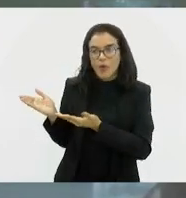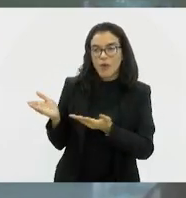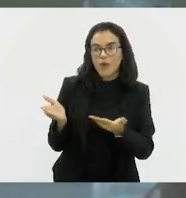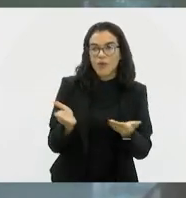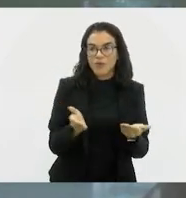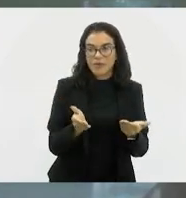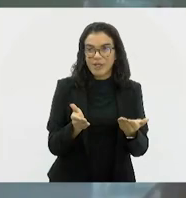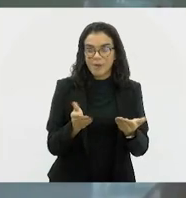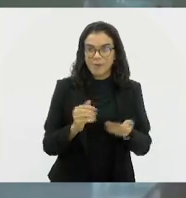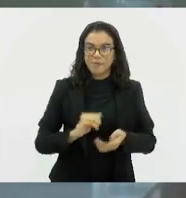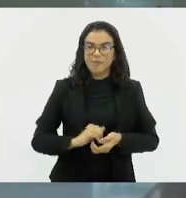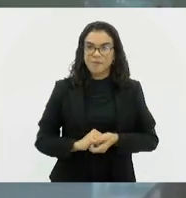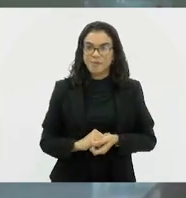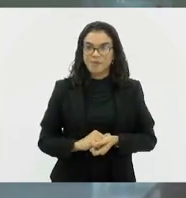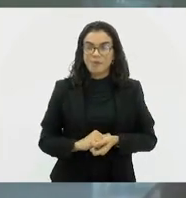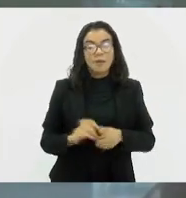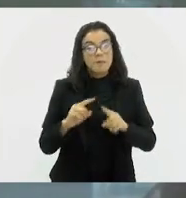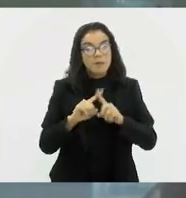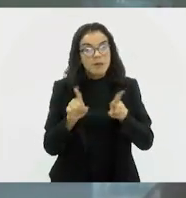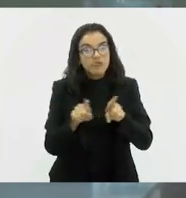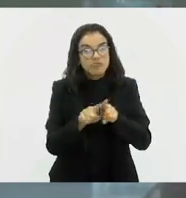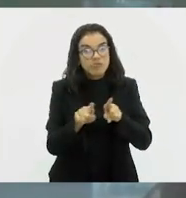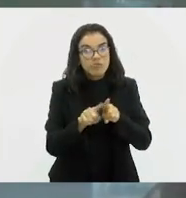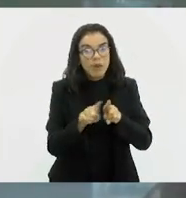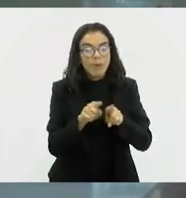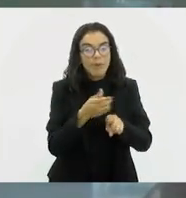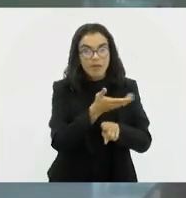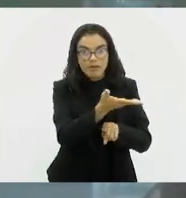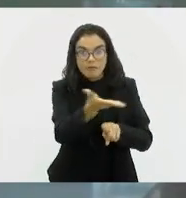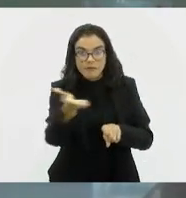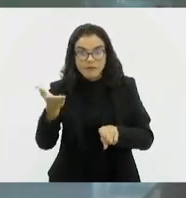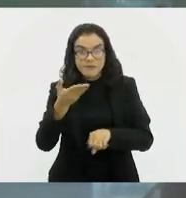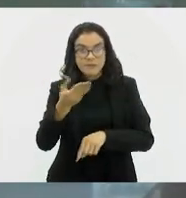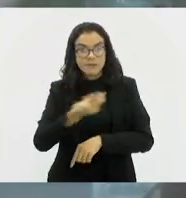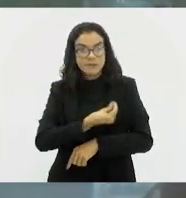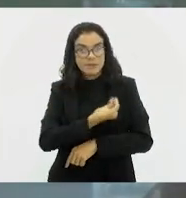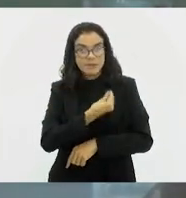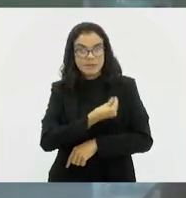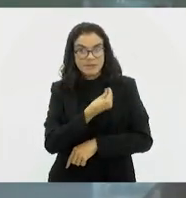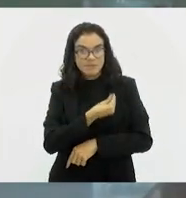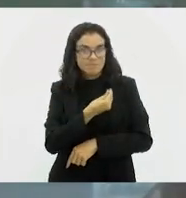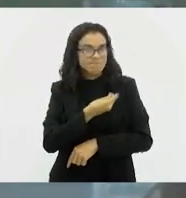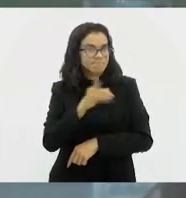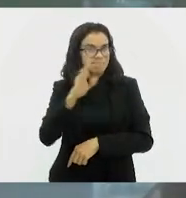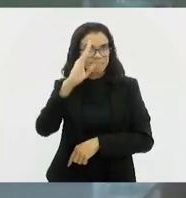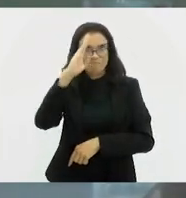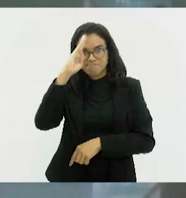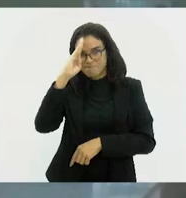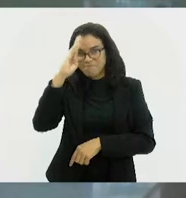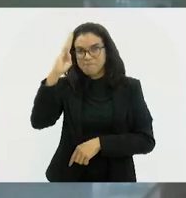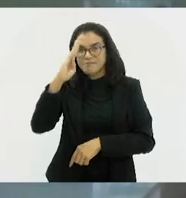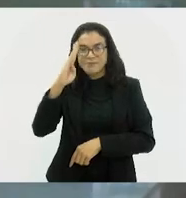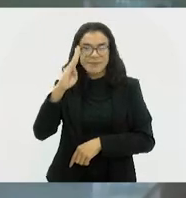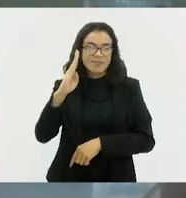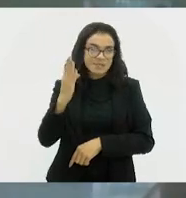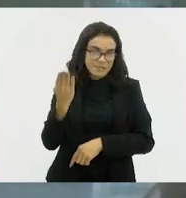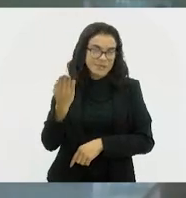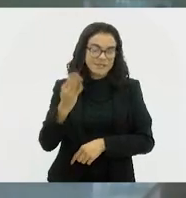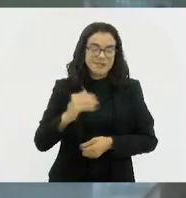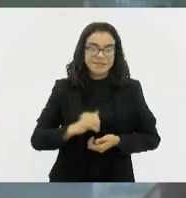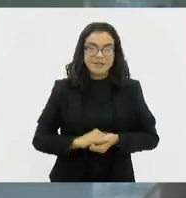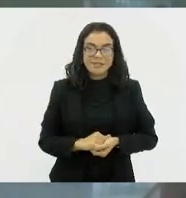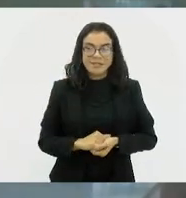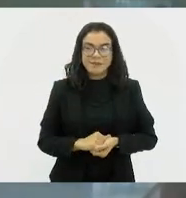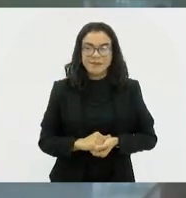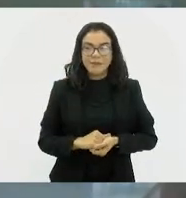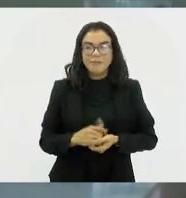história. Mas queremos ouvir também vocês, que são peças fundamentais no dia a dia da pessoa idosa.